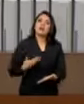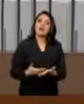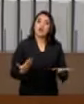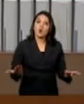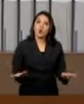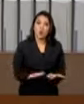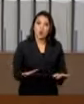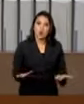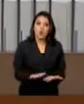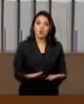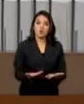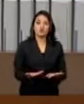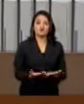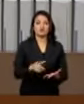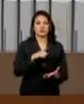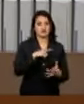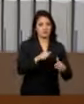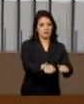somado o plenário maior,